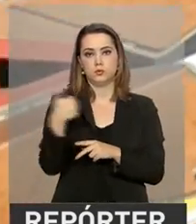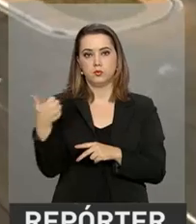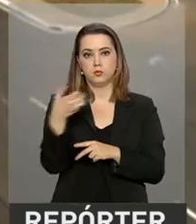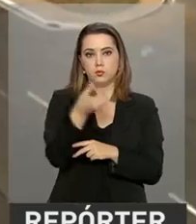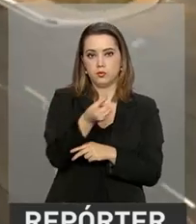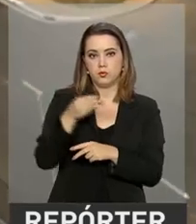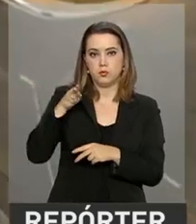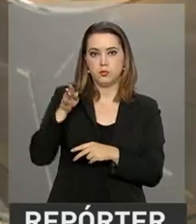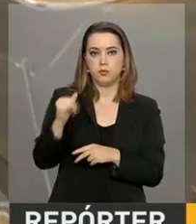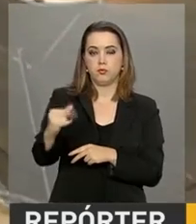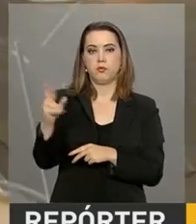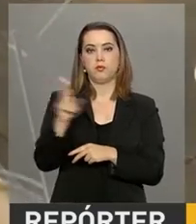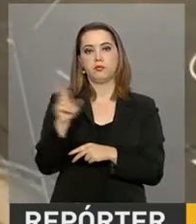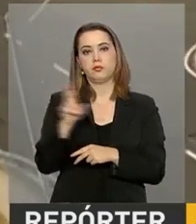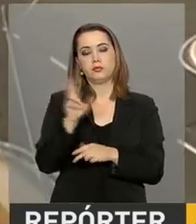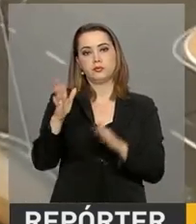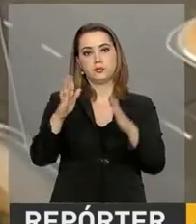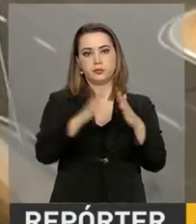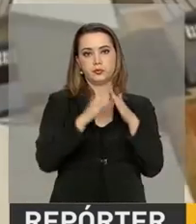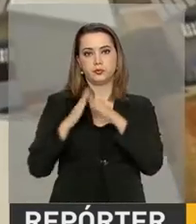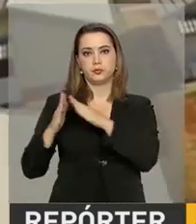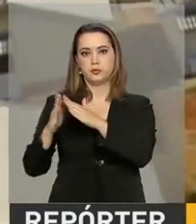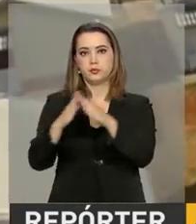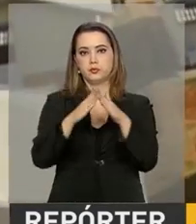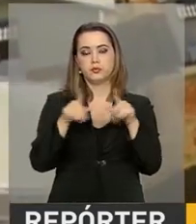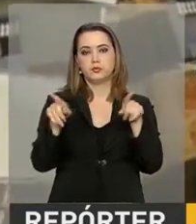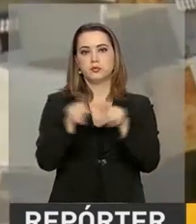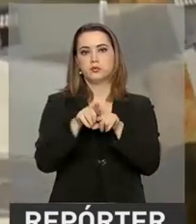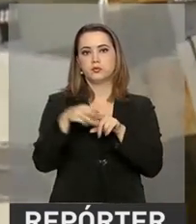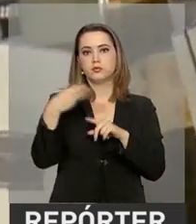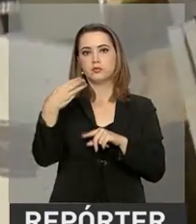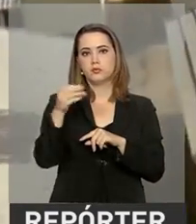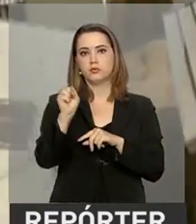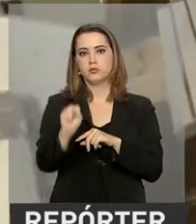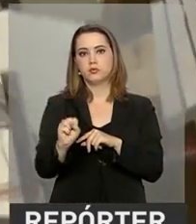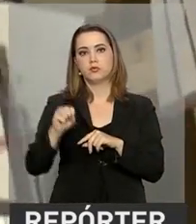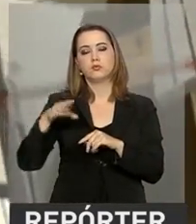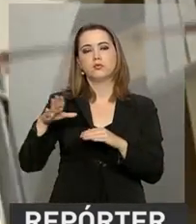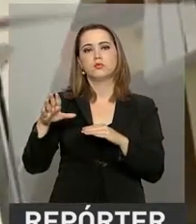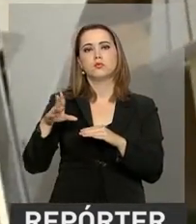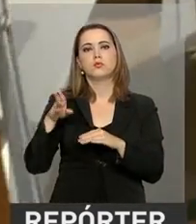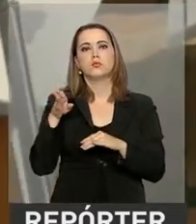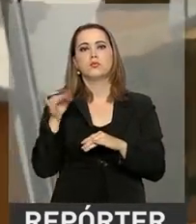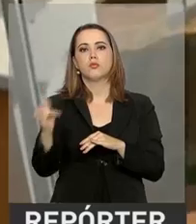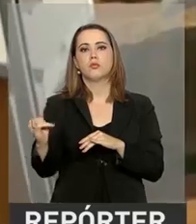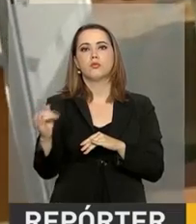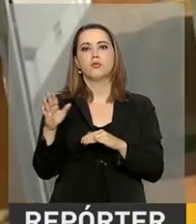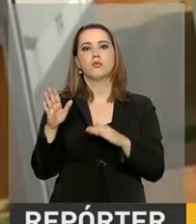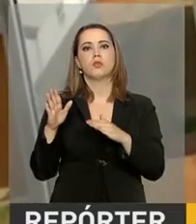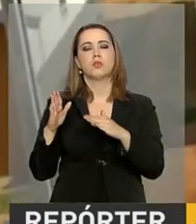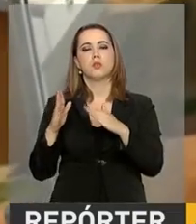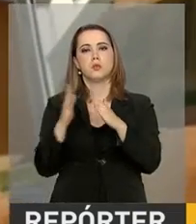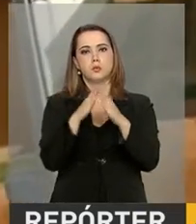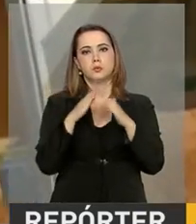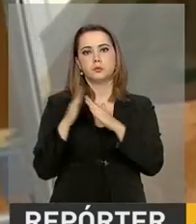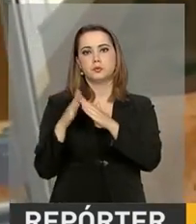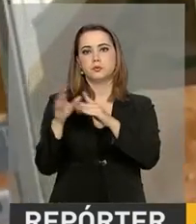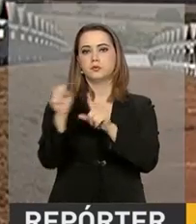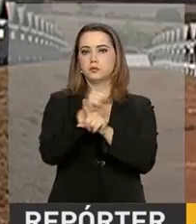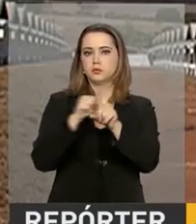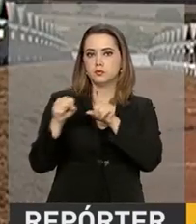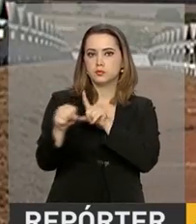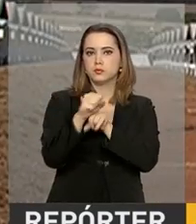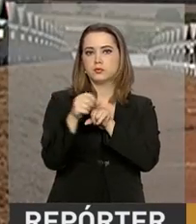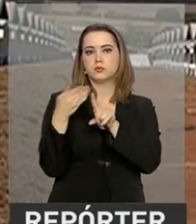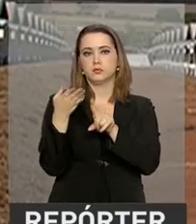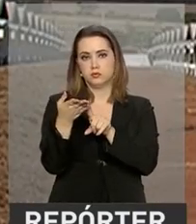16 bilhões de reais para habitação de mercado e 38 bilhões de reais para habitação social. De acordo